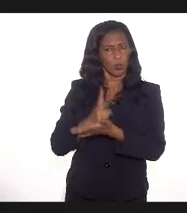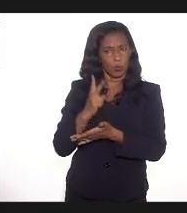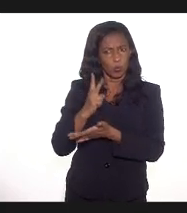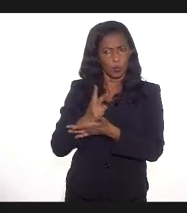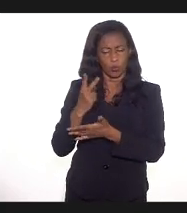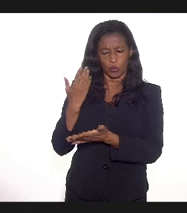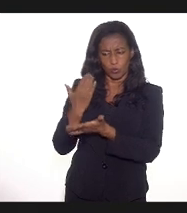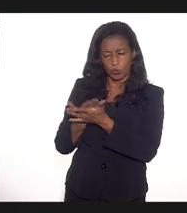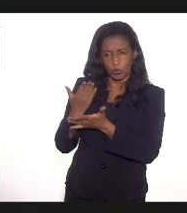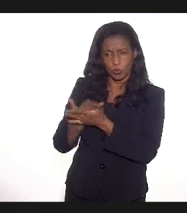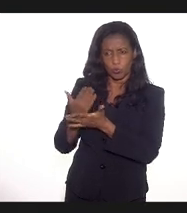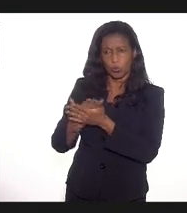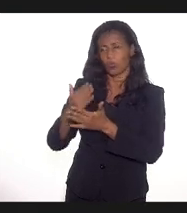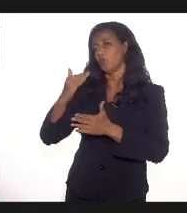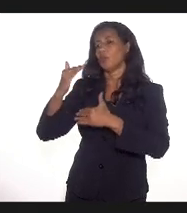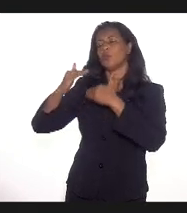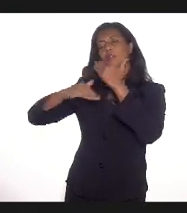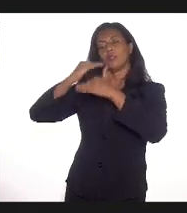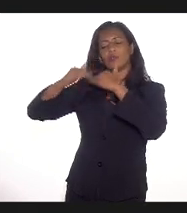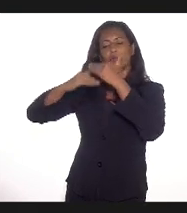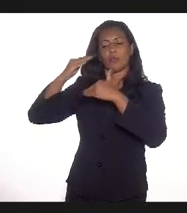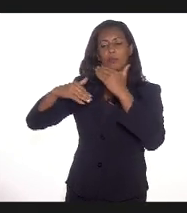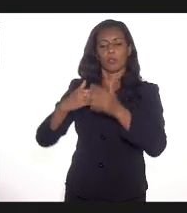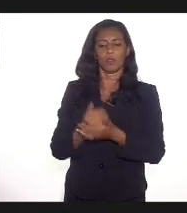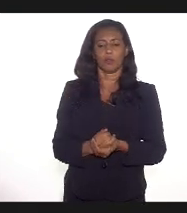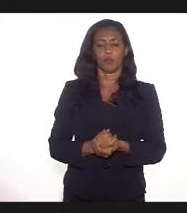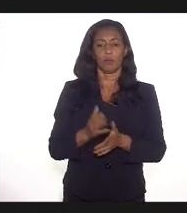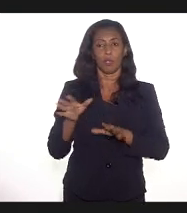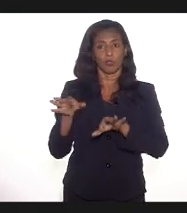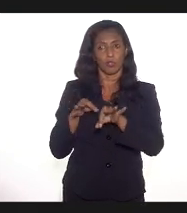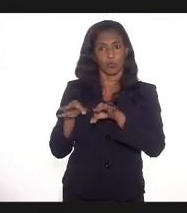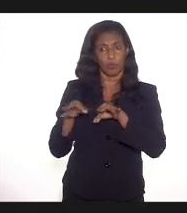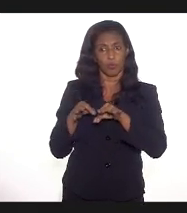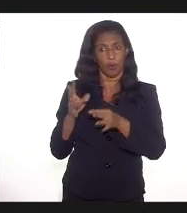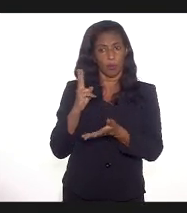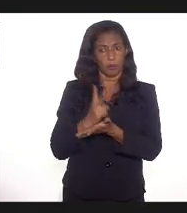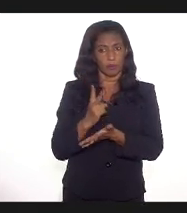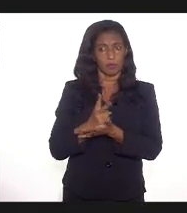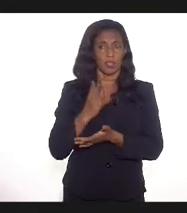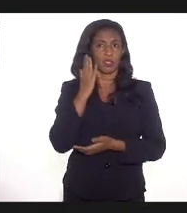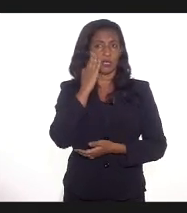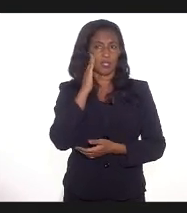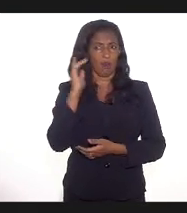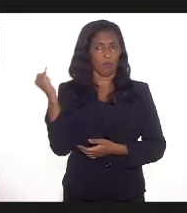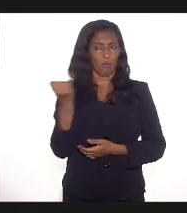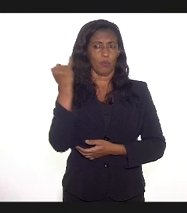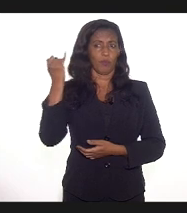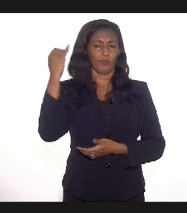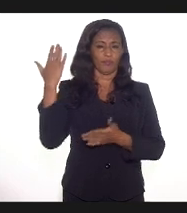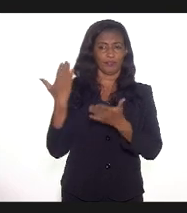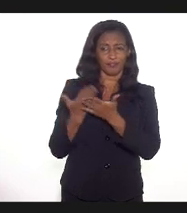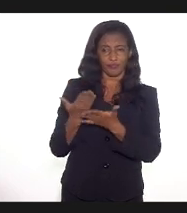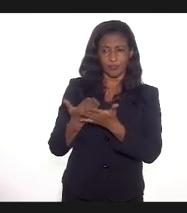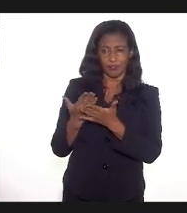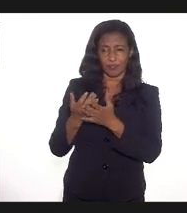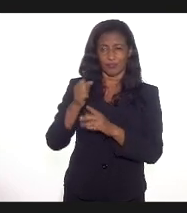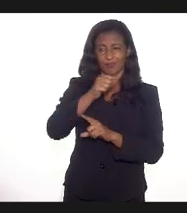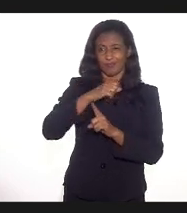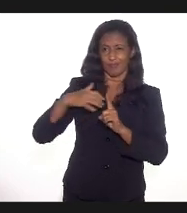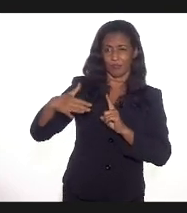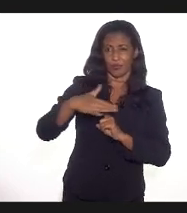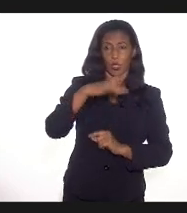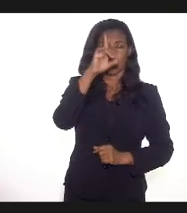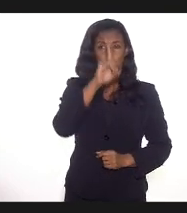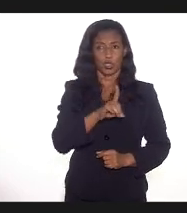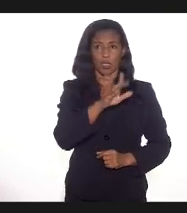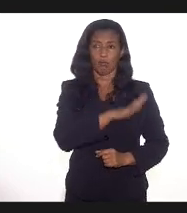no seu processo de desenvolvimento, mas de forma permanente. A gente sabe a importância da escola, da sociabilidade, o direito